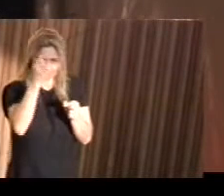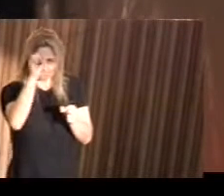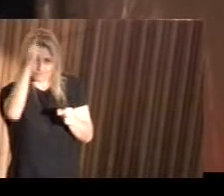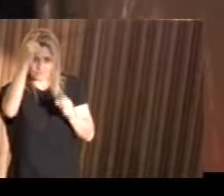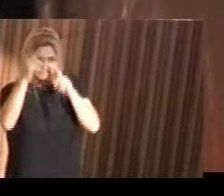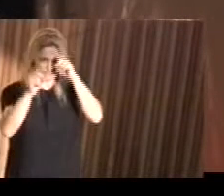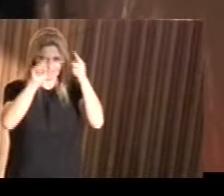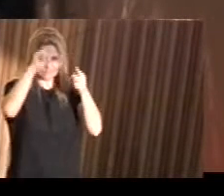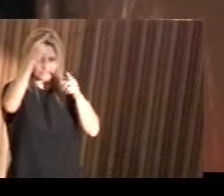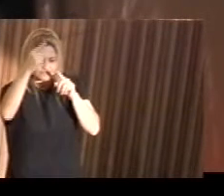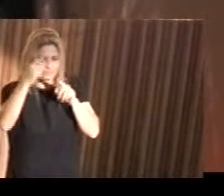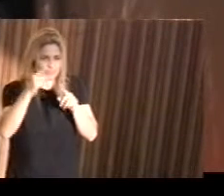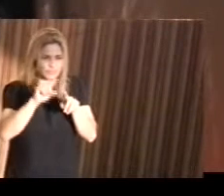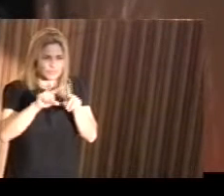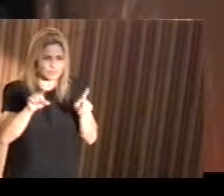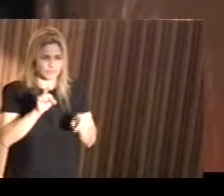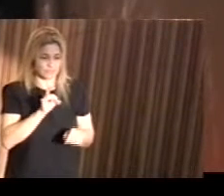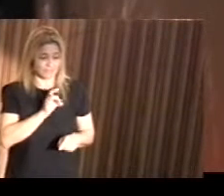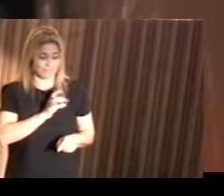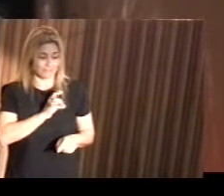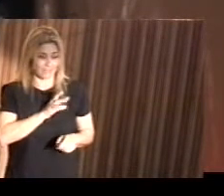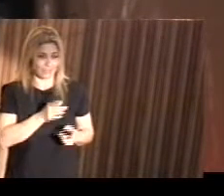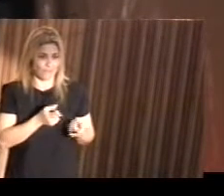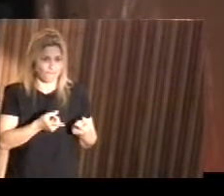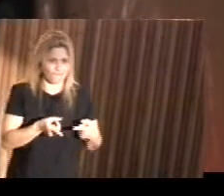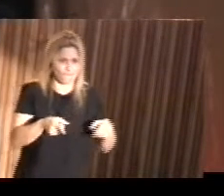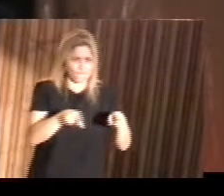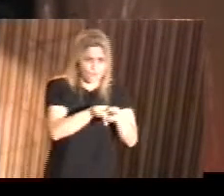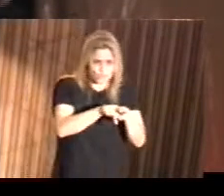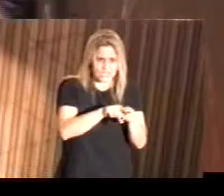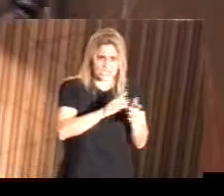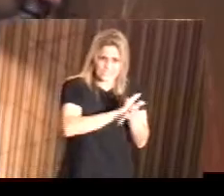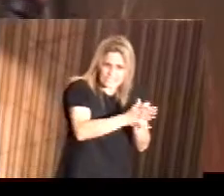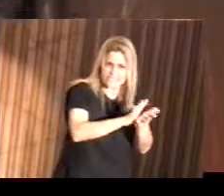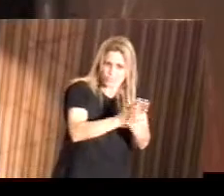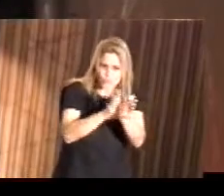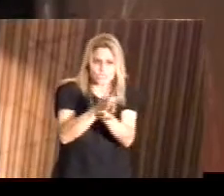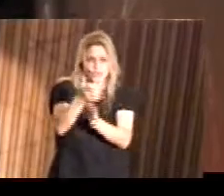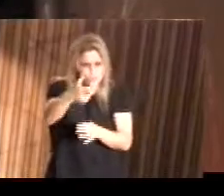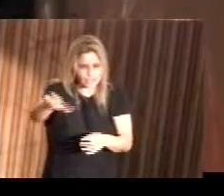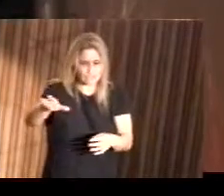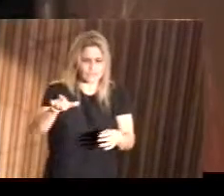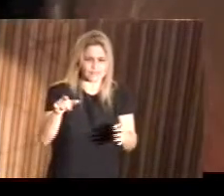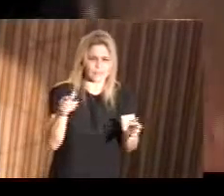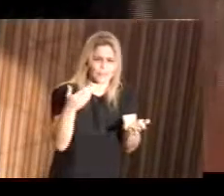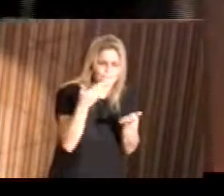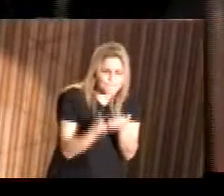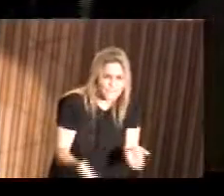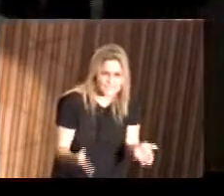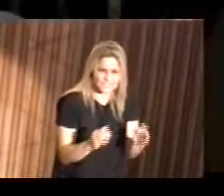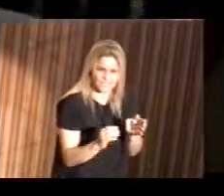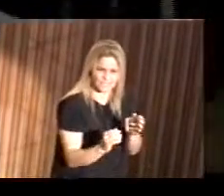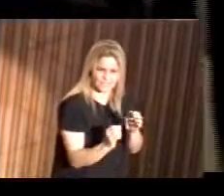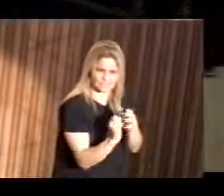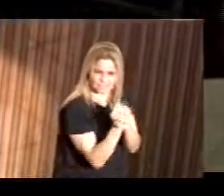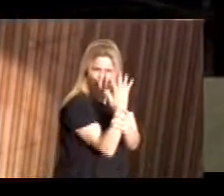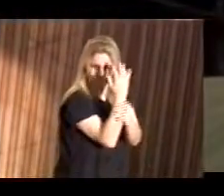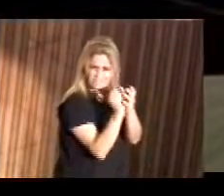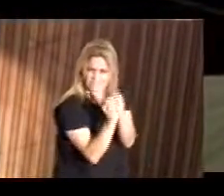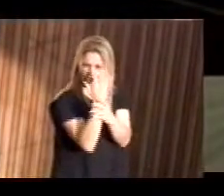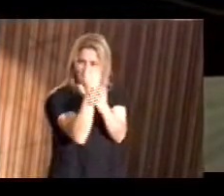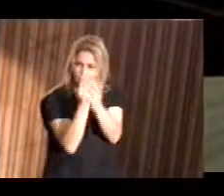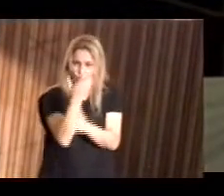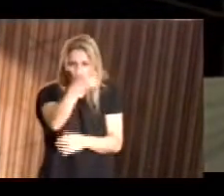mas havia um grande temor de que houvesse uma grande devastação. E a segunda vez perder todas as colheitas seria uma derrota